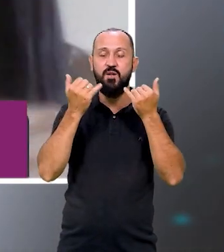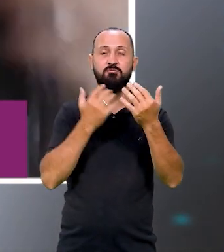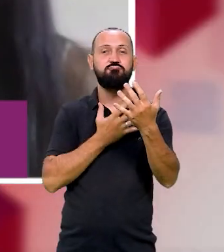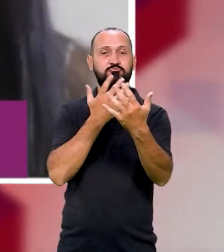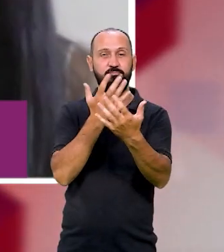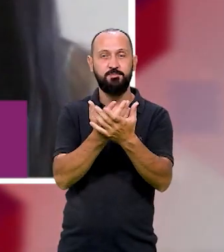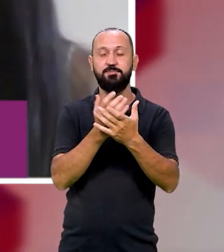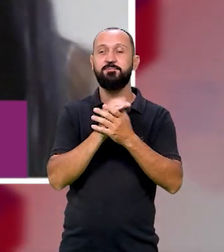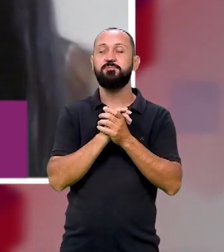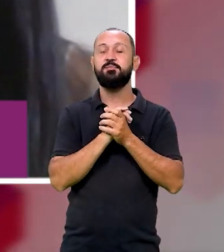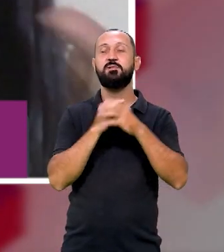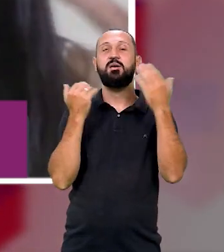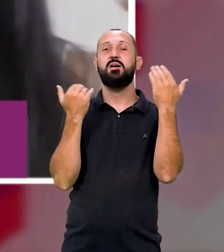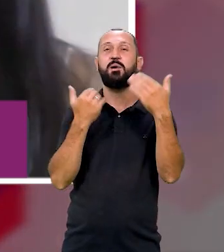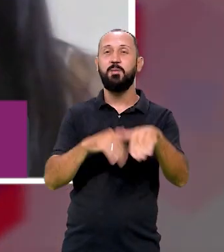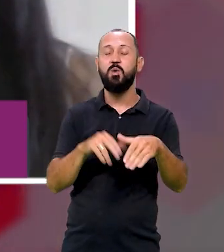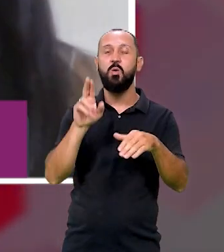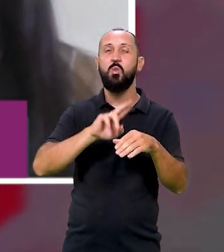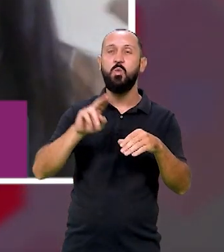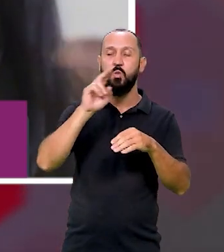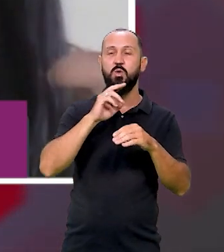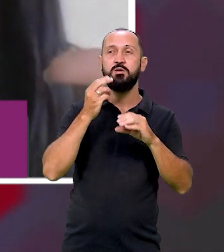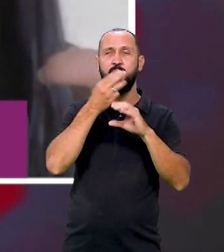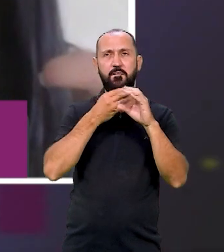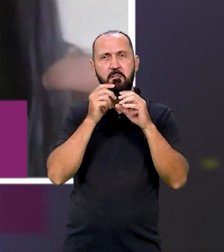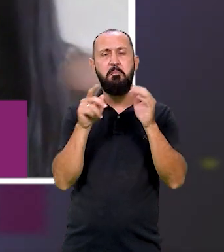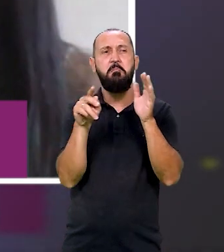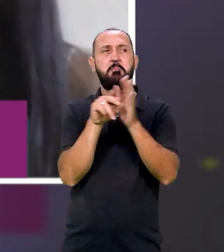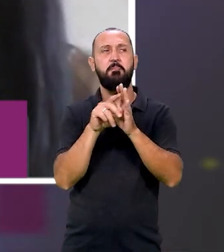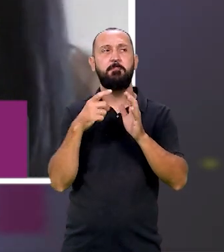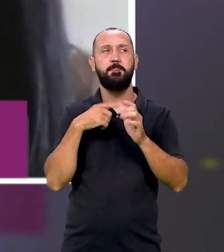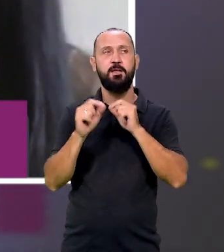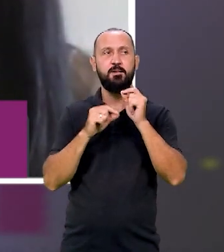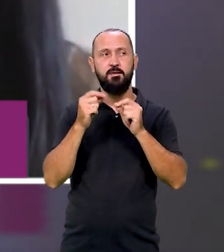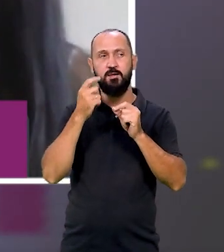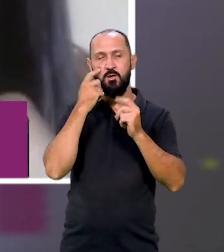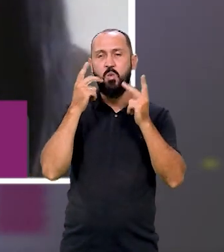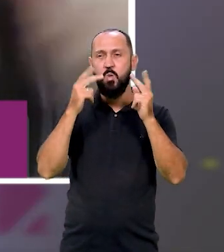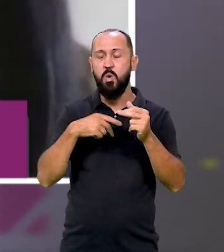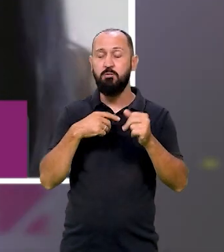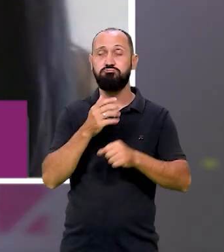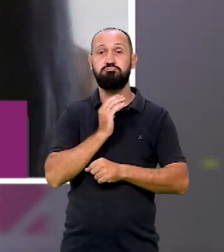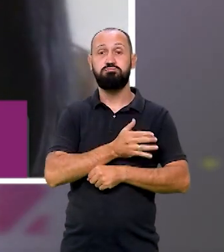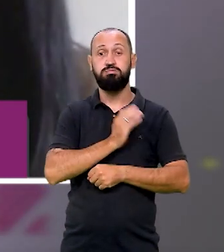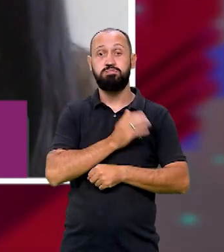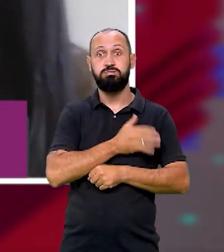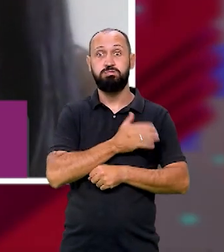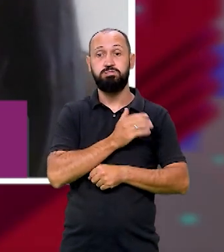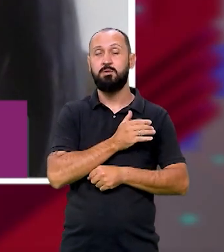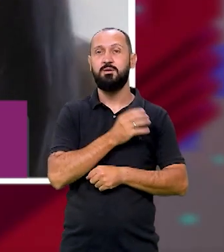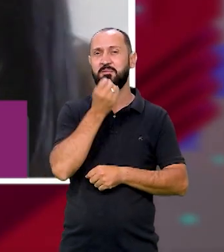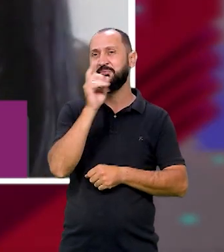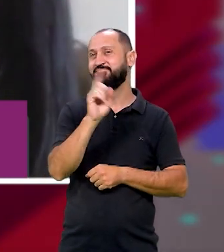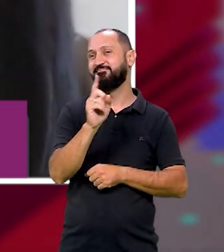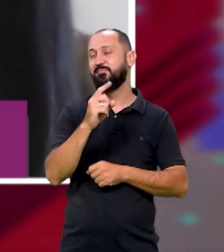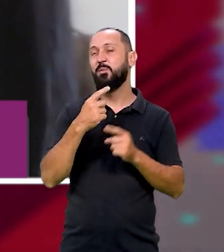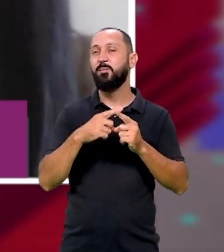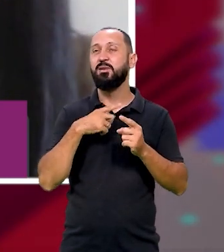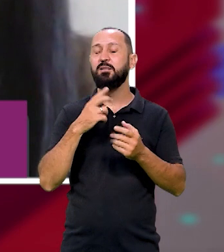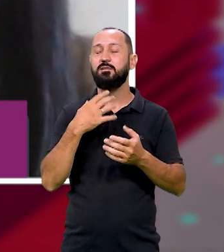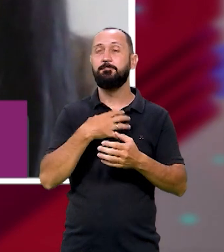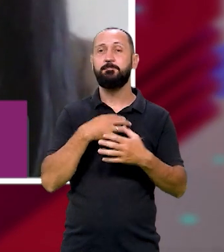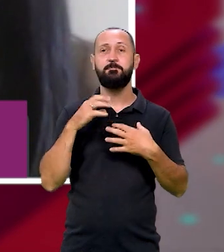chegar e também saber porcionar, né? Às vezes é só tomar um pouco menos, saber fazer a diluição correta, mas é muito bom prestar